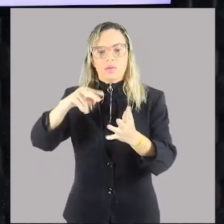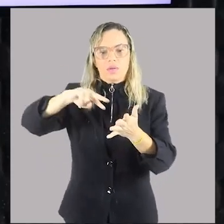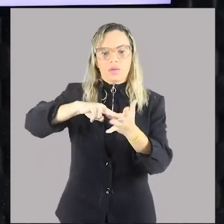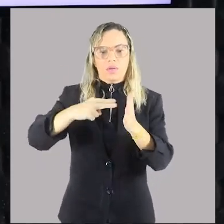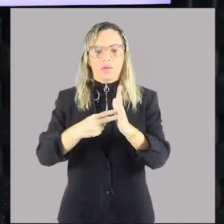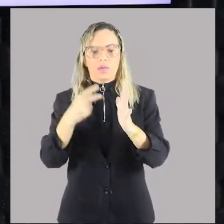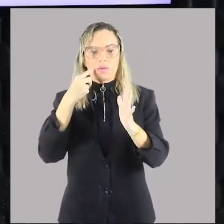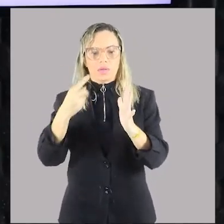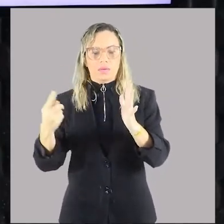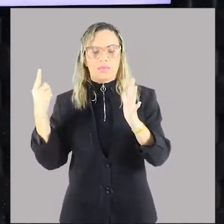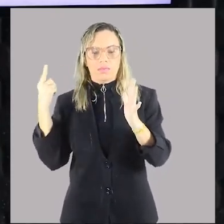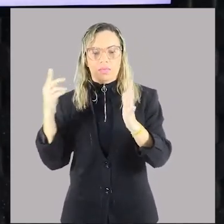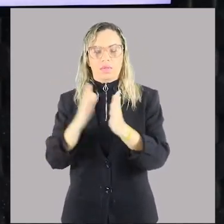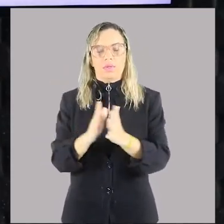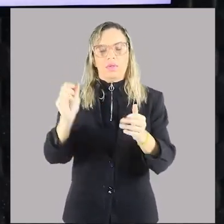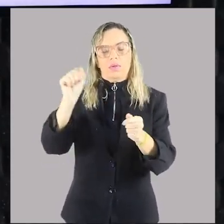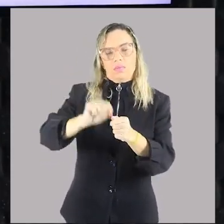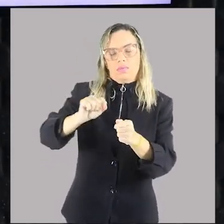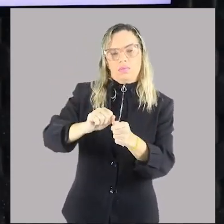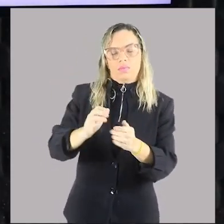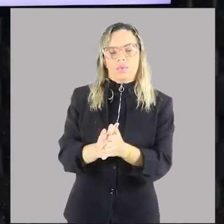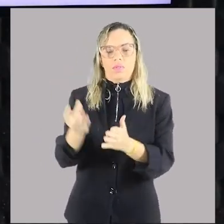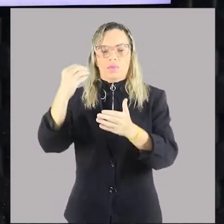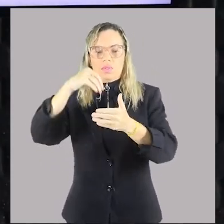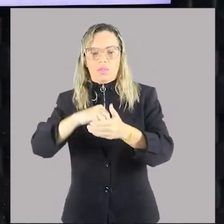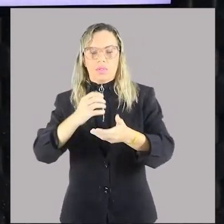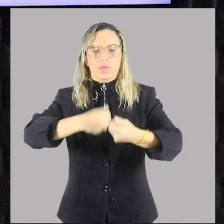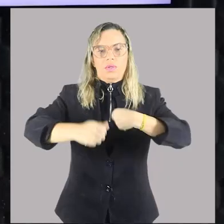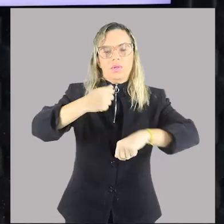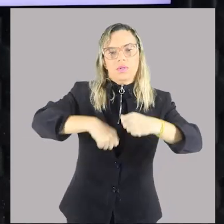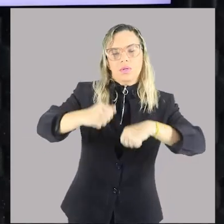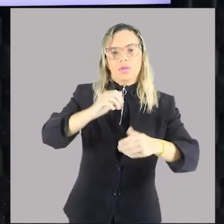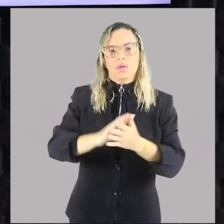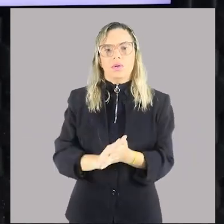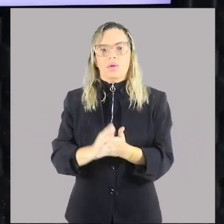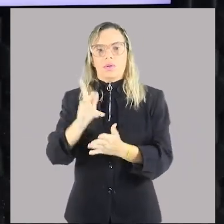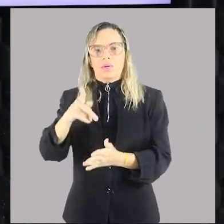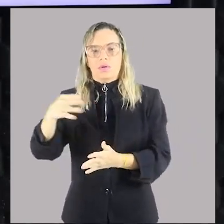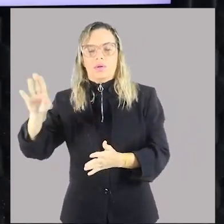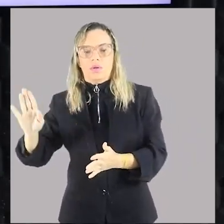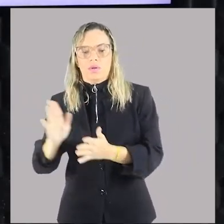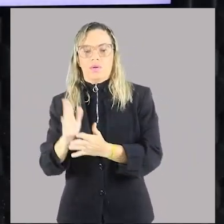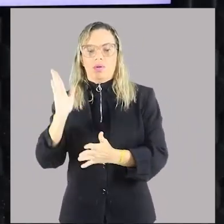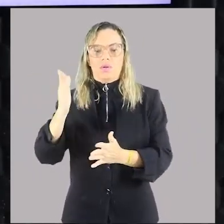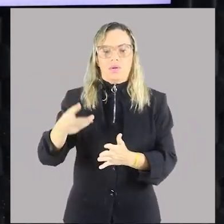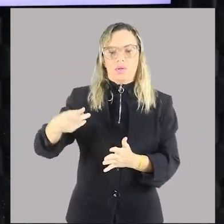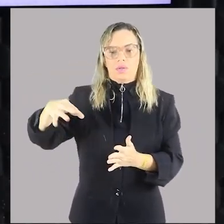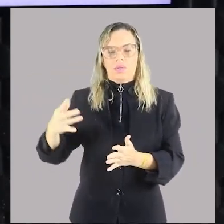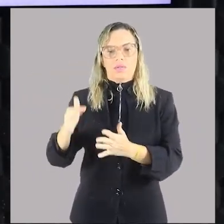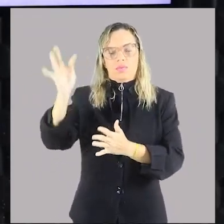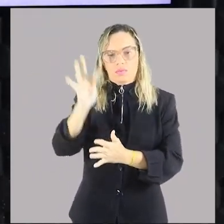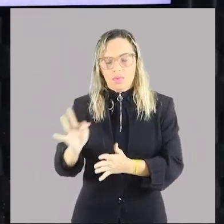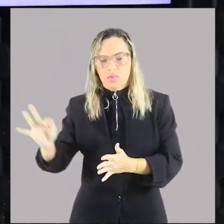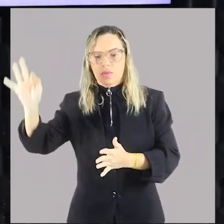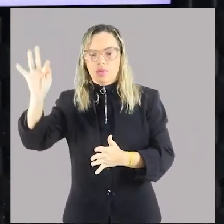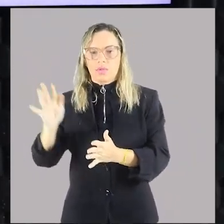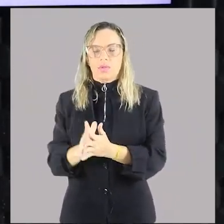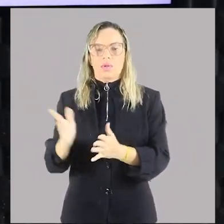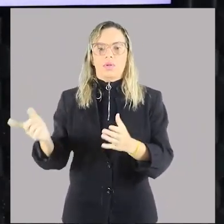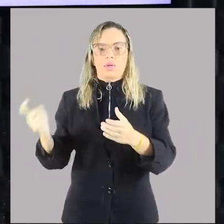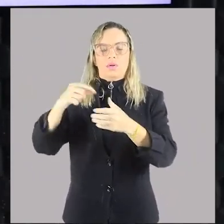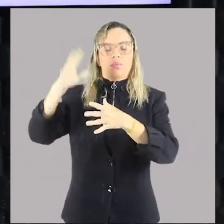Portanto, essas entidades que fazem parte da administração pública direta fazem parte da Federação Brasileira. Então, vamos